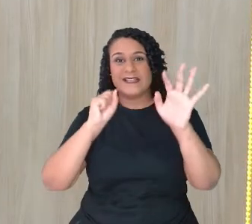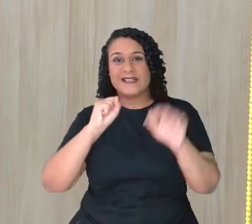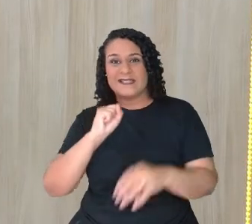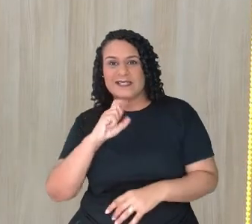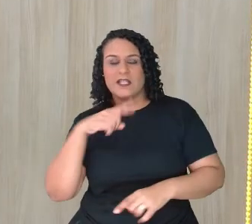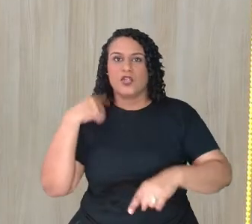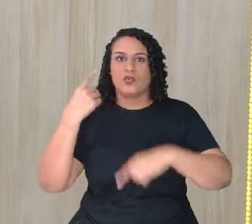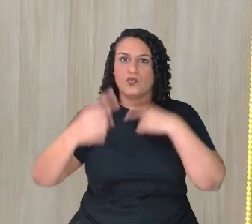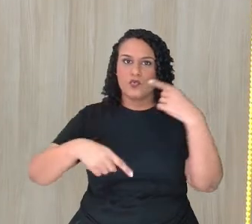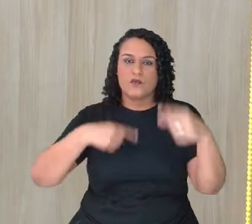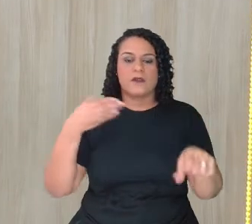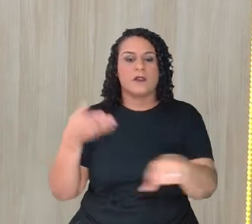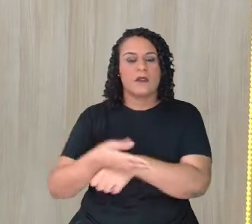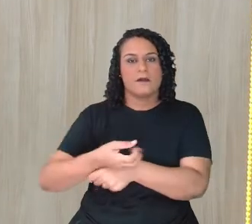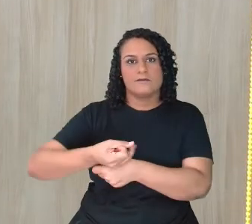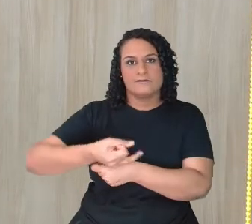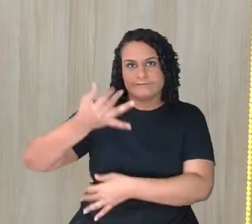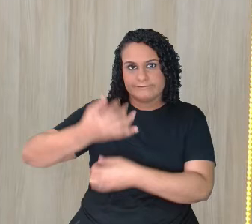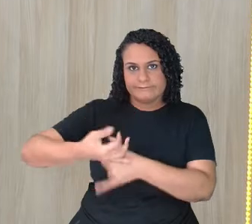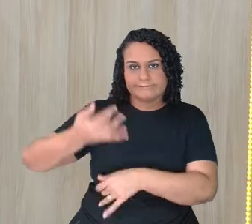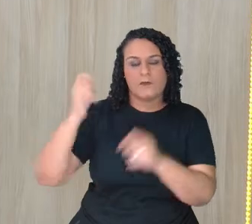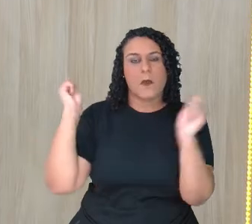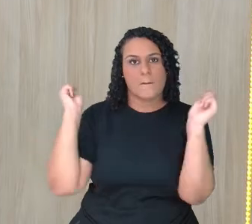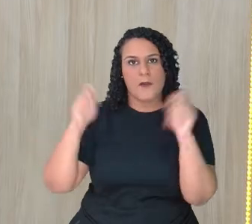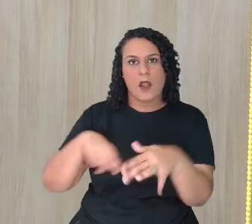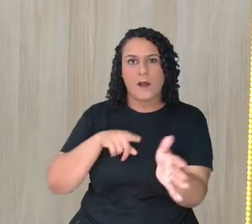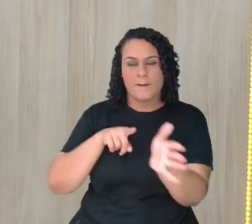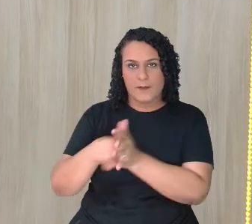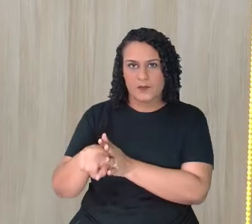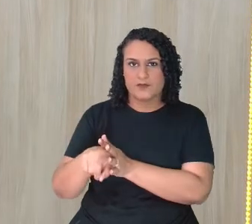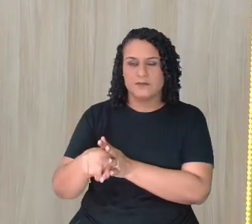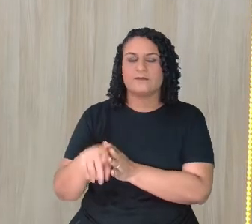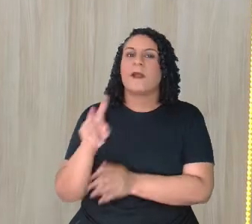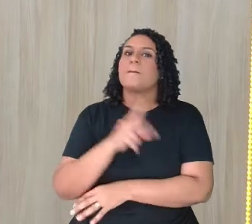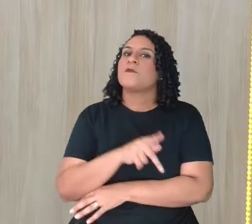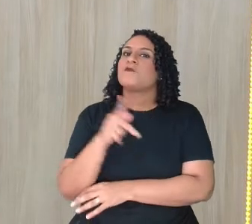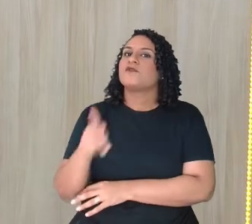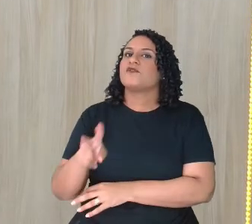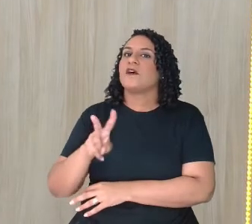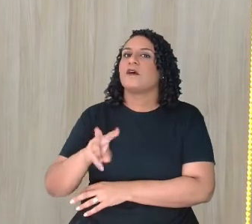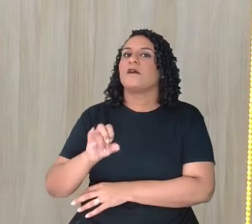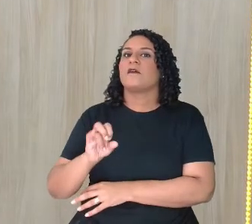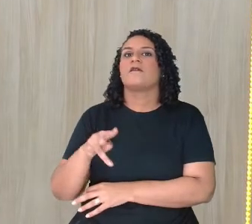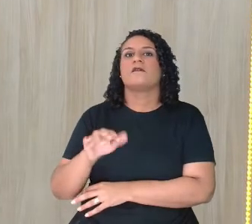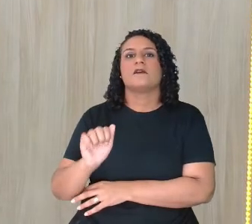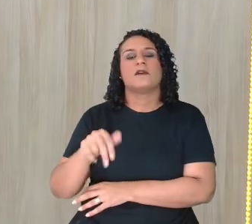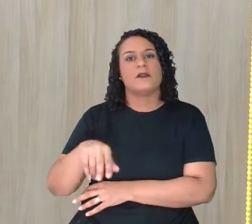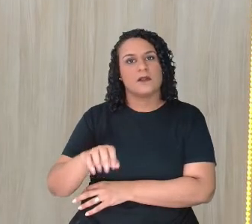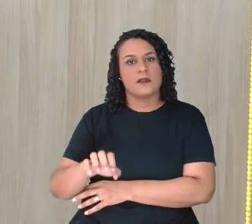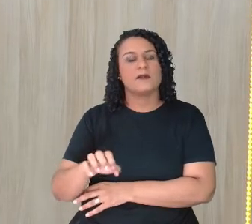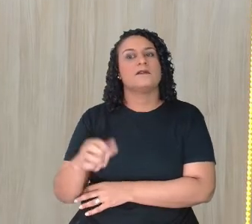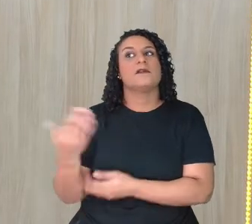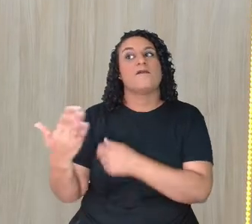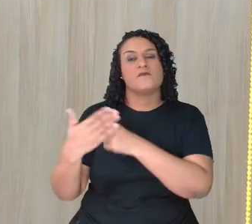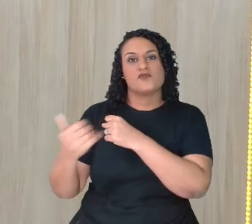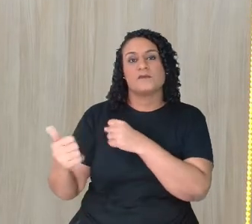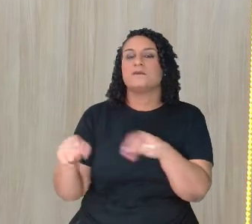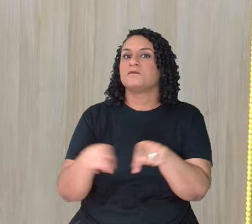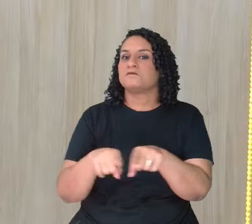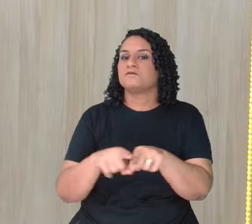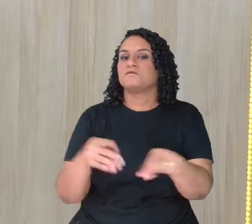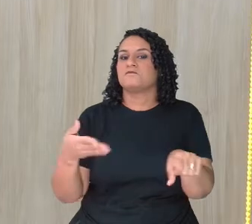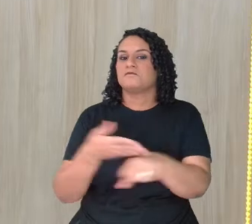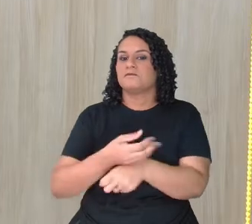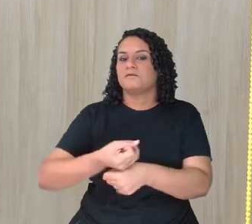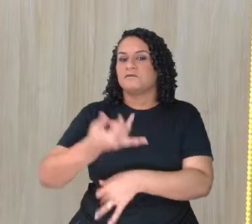se reporta aí ao chat, a professora Viviane. Também lá no canal de YouTube você pode colocar lá a sua dúvida,